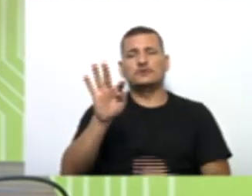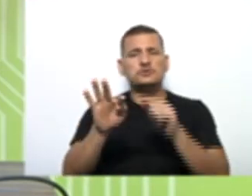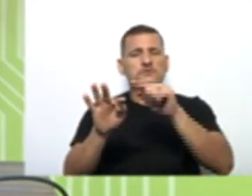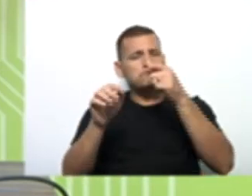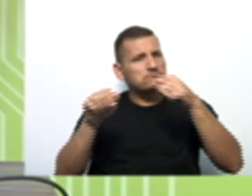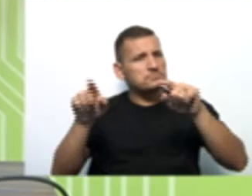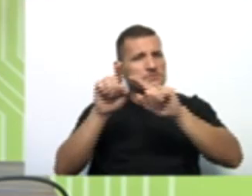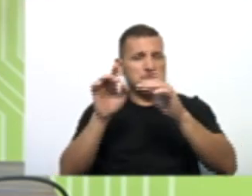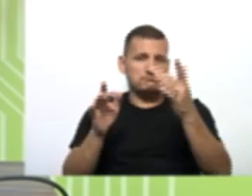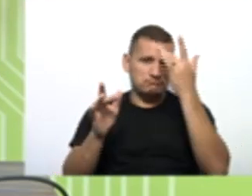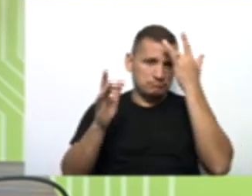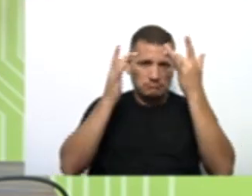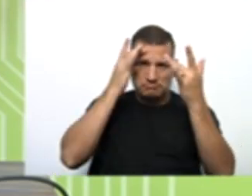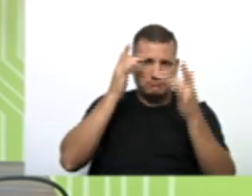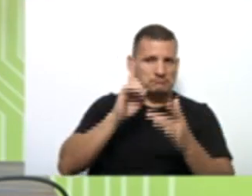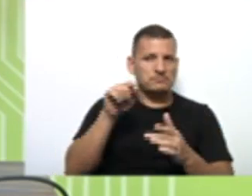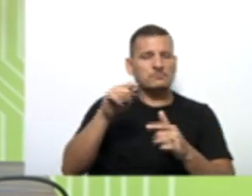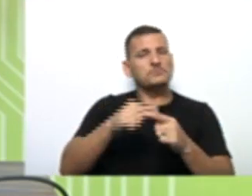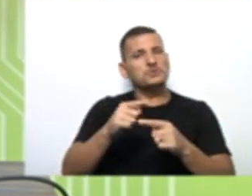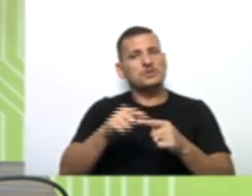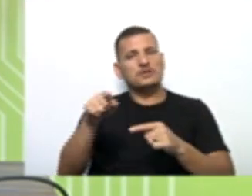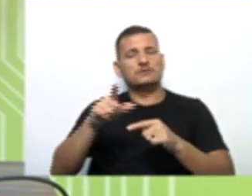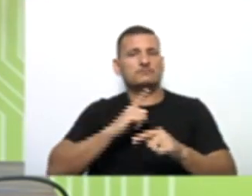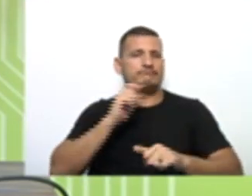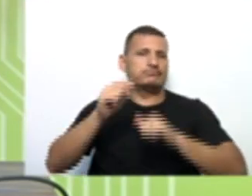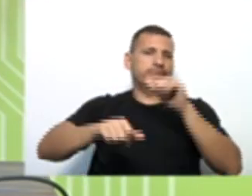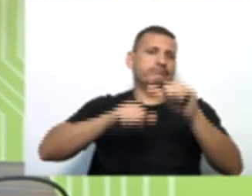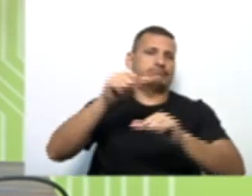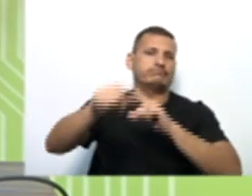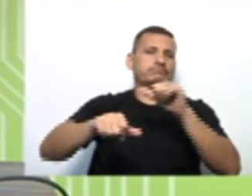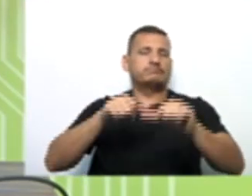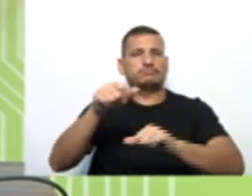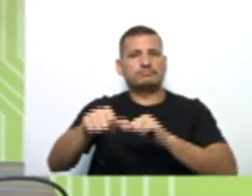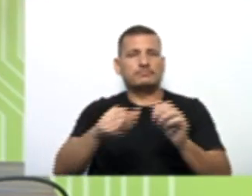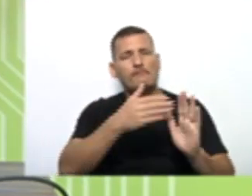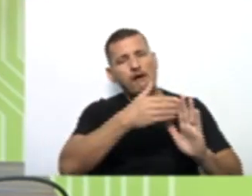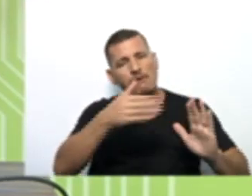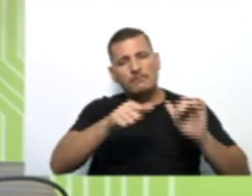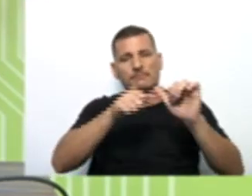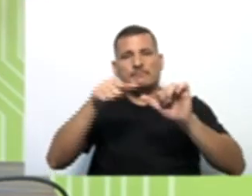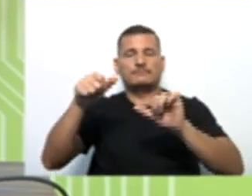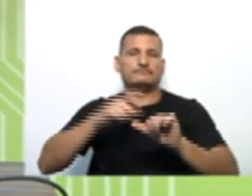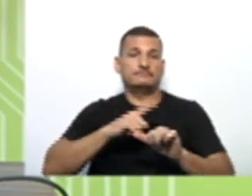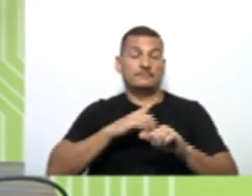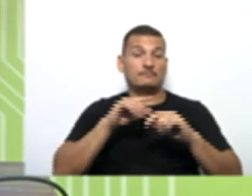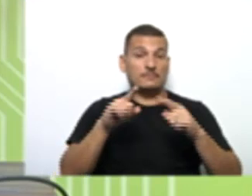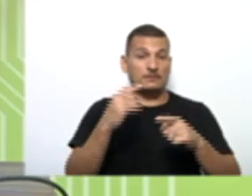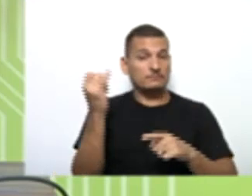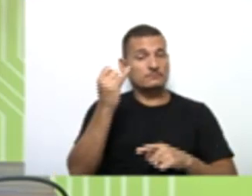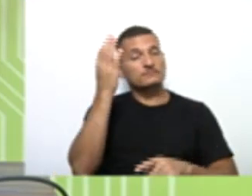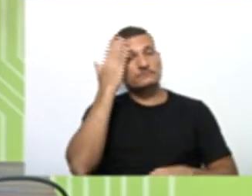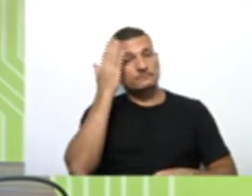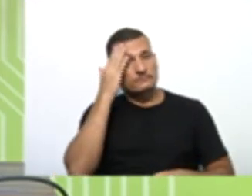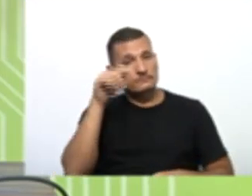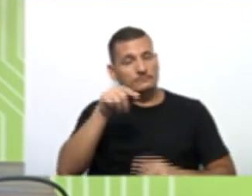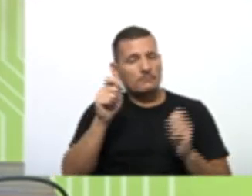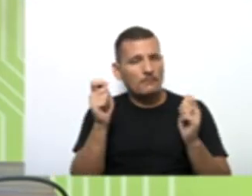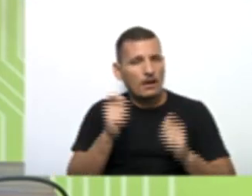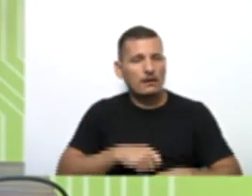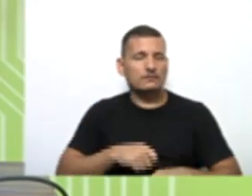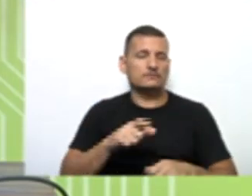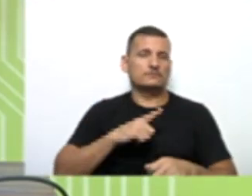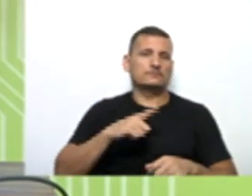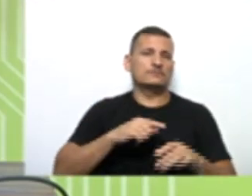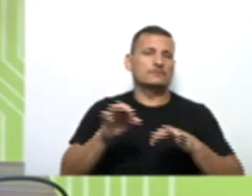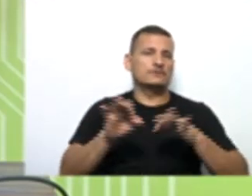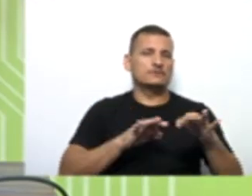porque elas mudam com uma certa, assim, elas mudam ao longo do tempo, mas é importante saber para que você possa organizar o